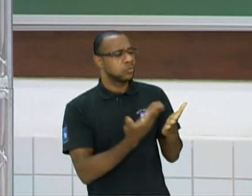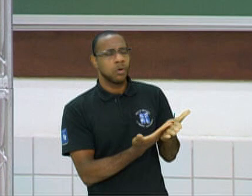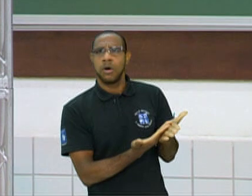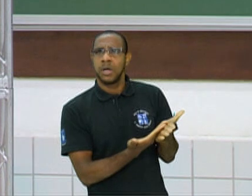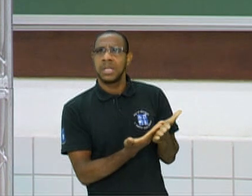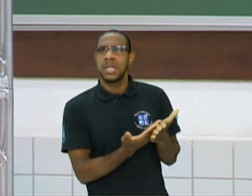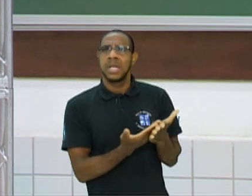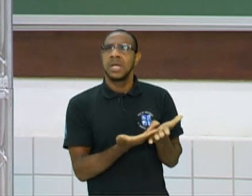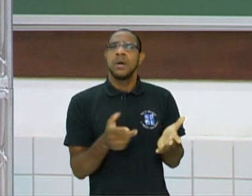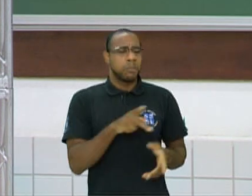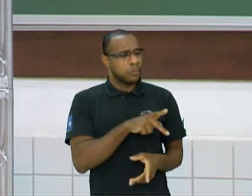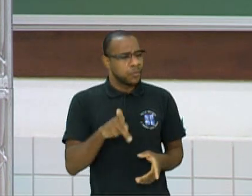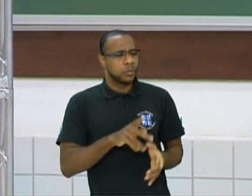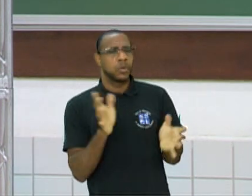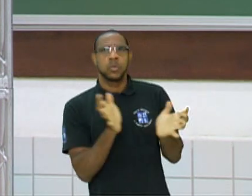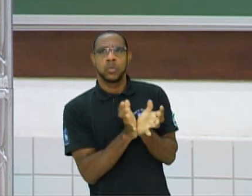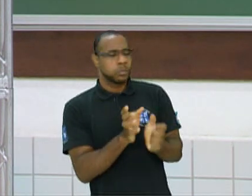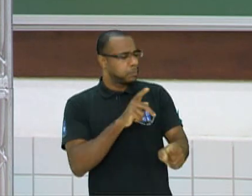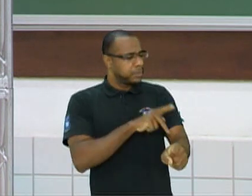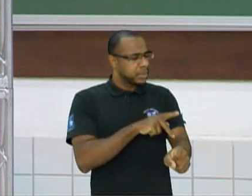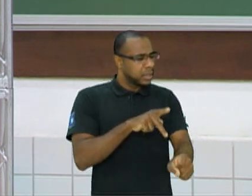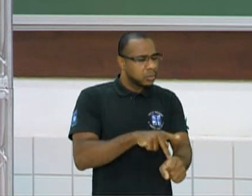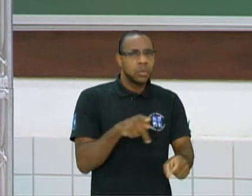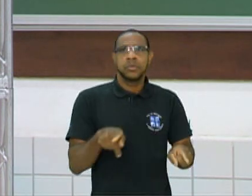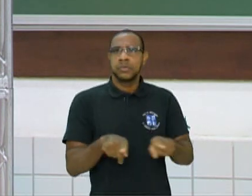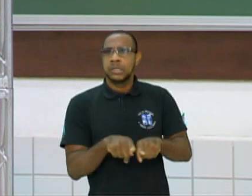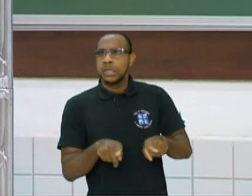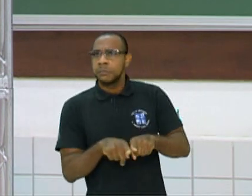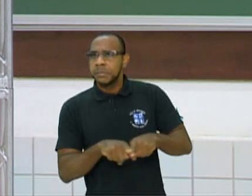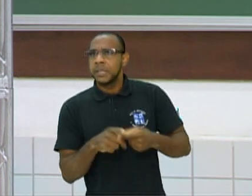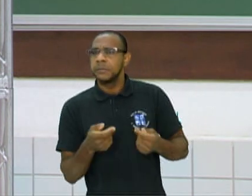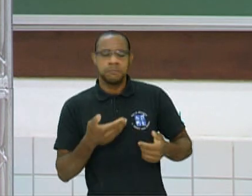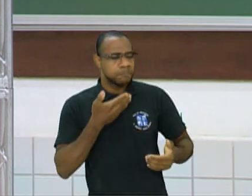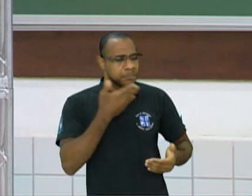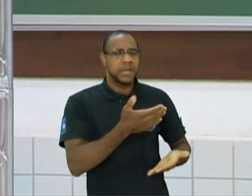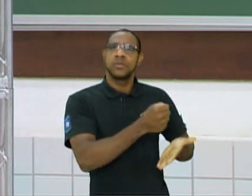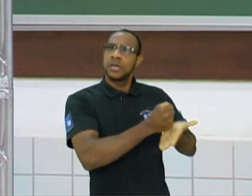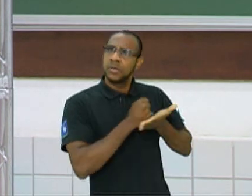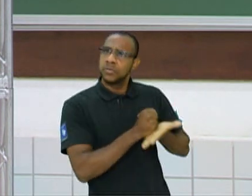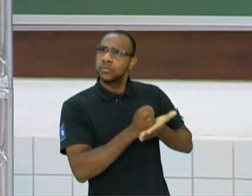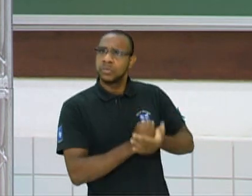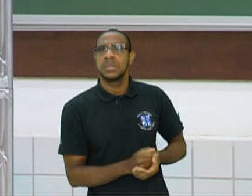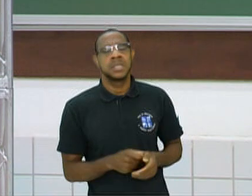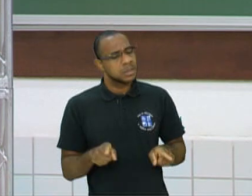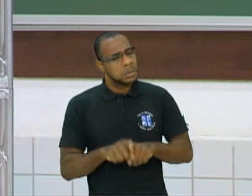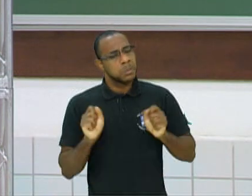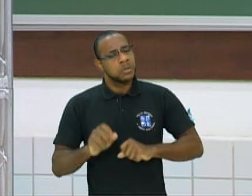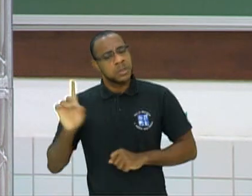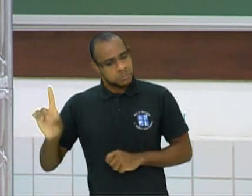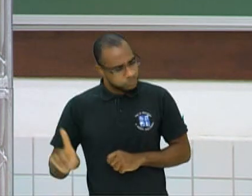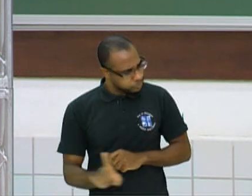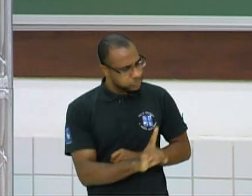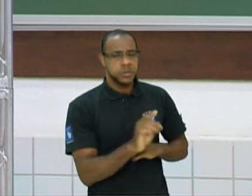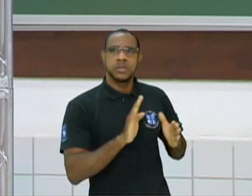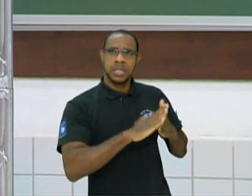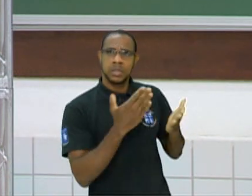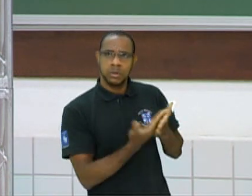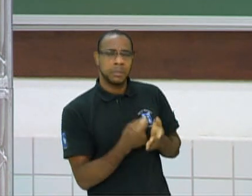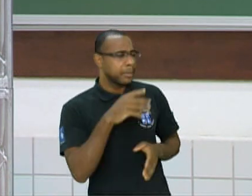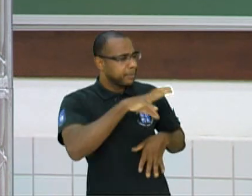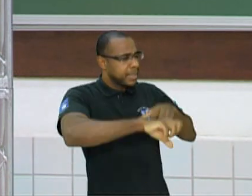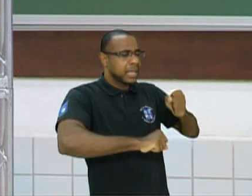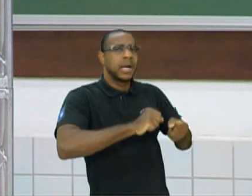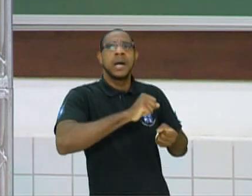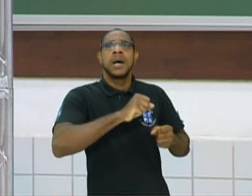seu professor, com a equipe pedagógica da sua escola e, caso seja necessário, procure a escola também para vocês conseguirem adquirir o material